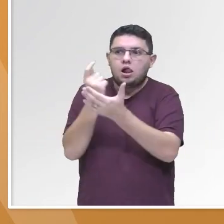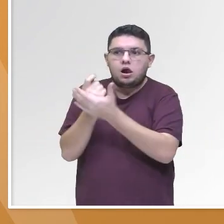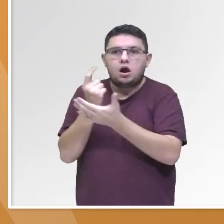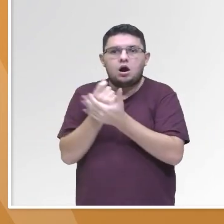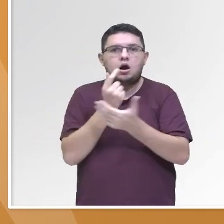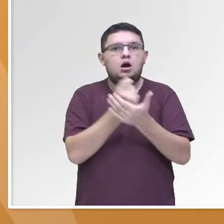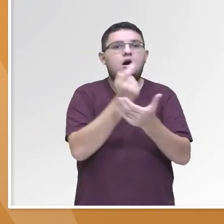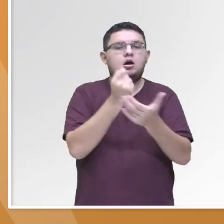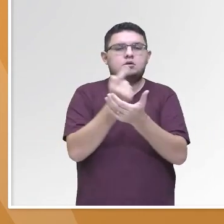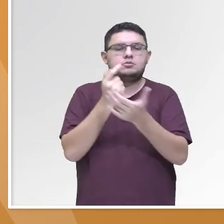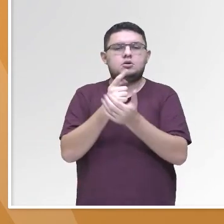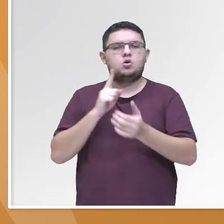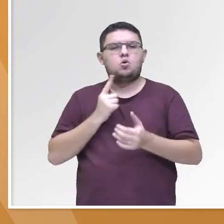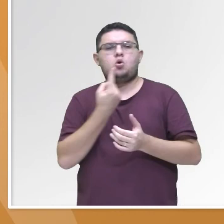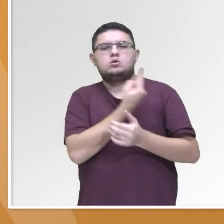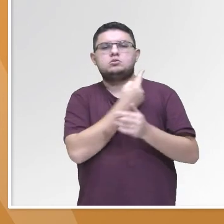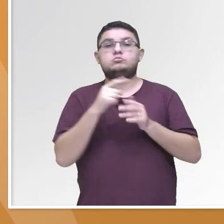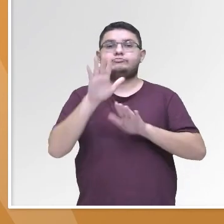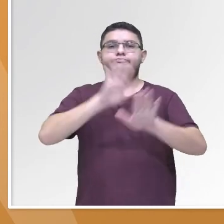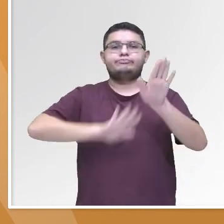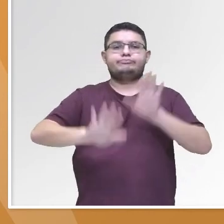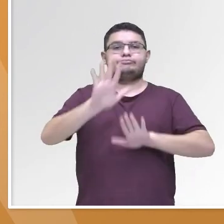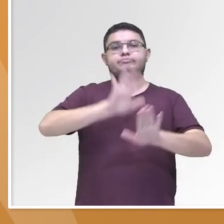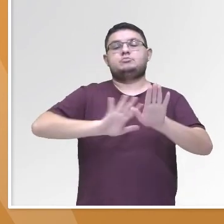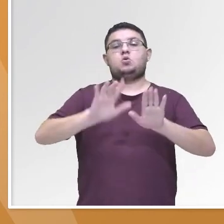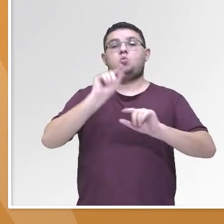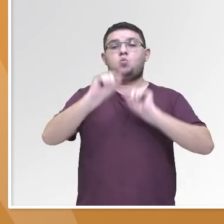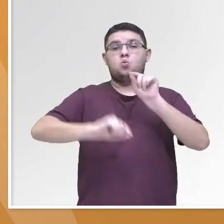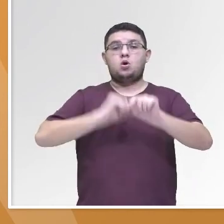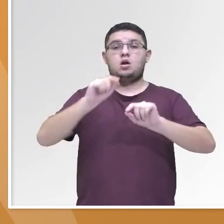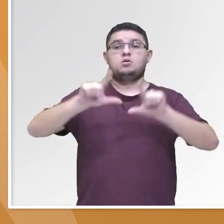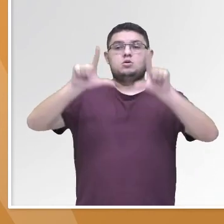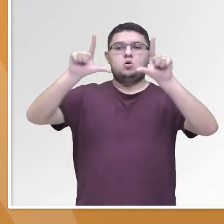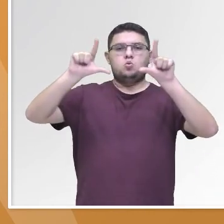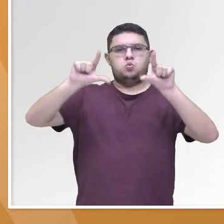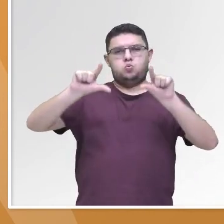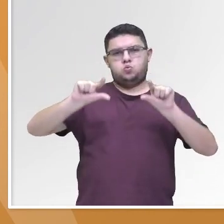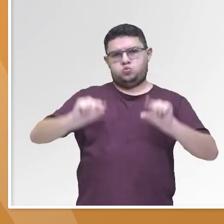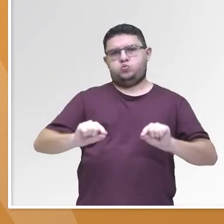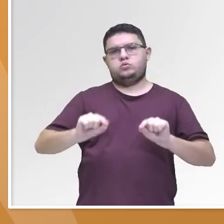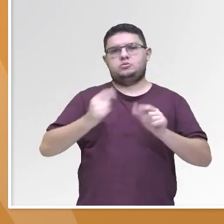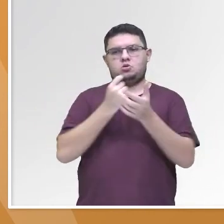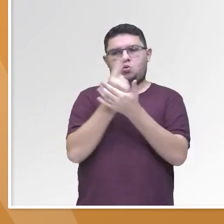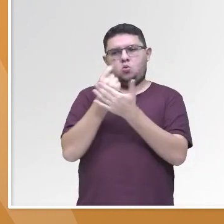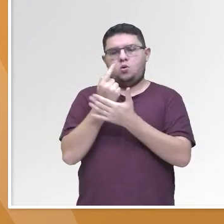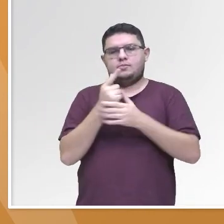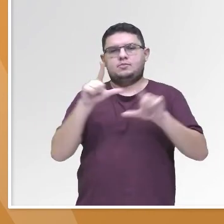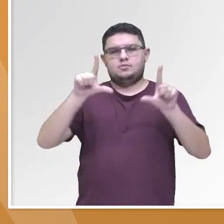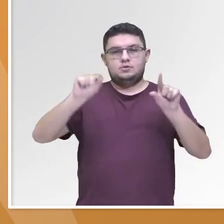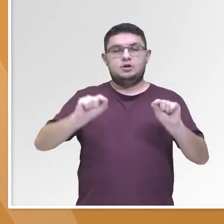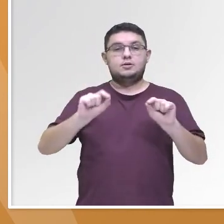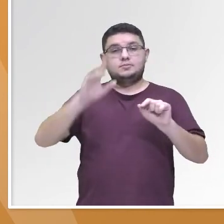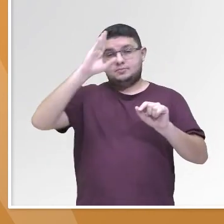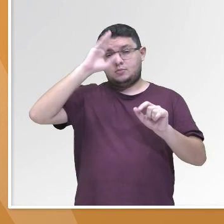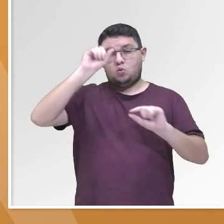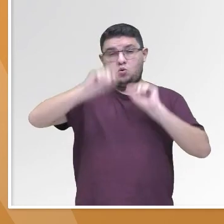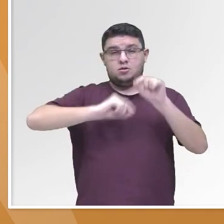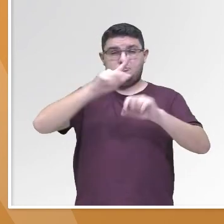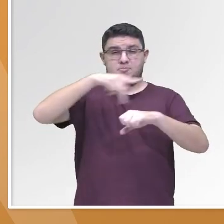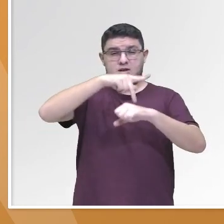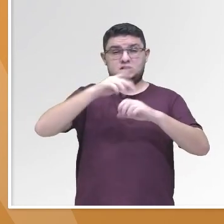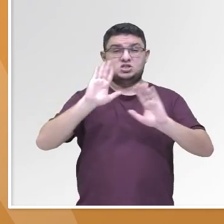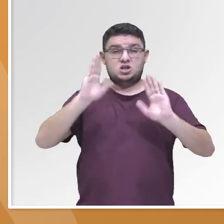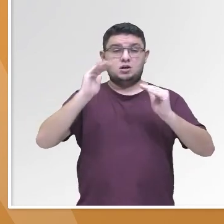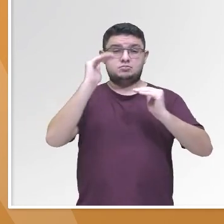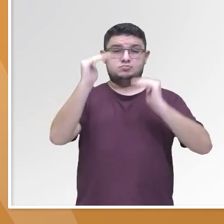com essas ações, né? Que são feitas aí, principalmente nos países mais desenvolvidos aí, que a gente